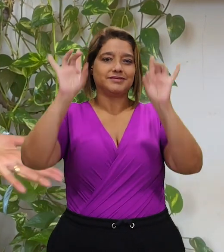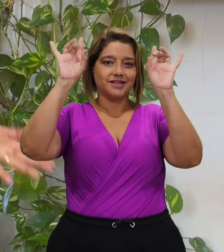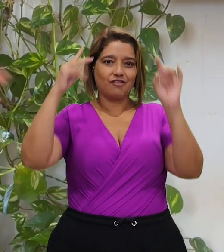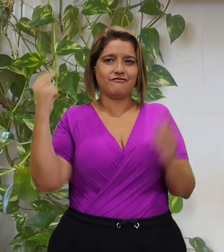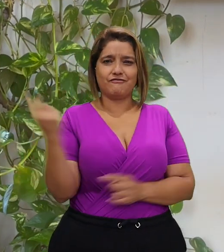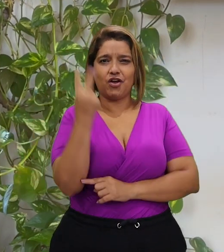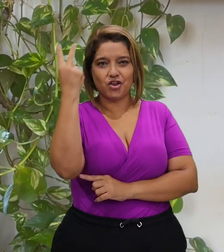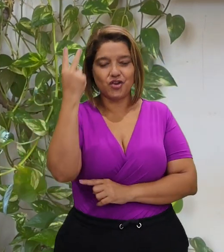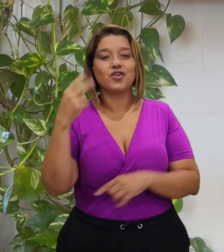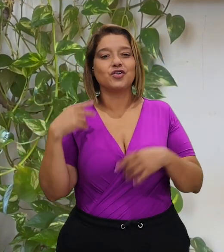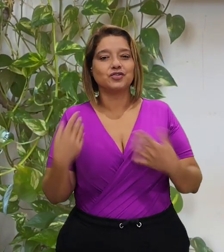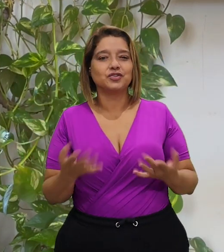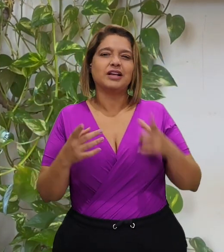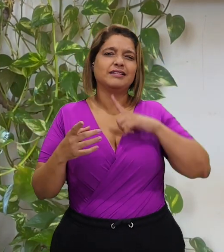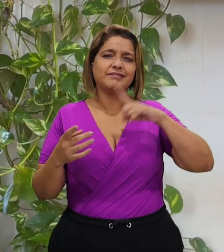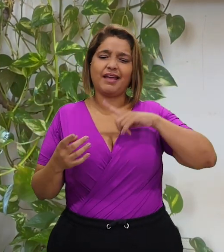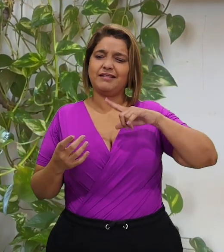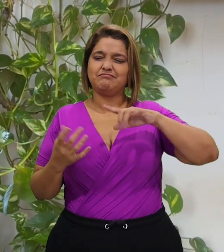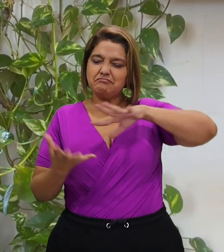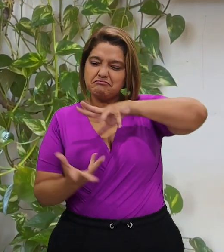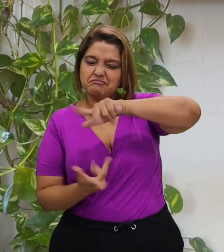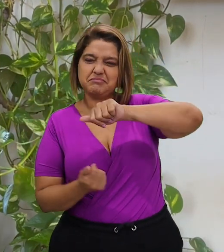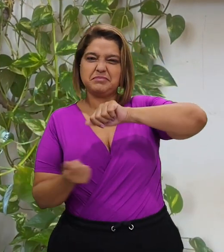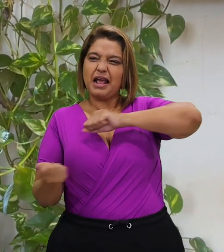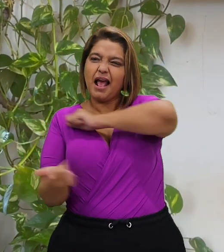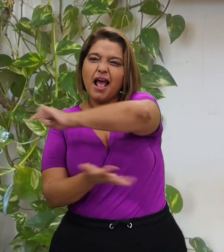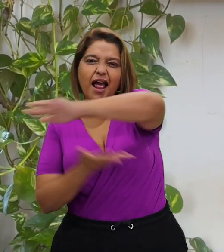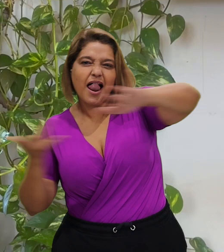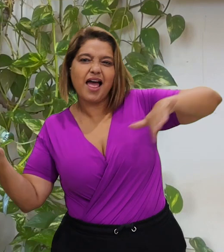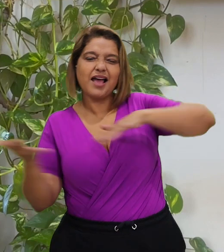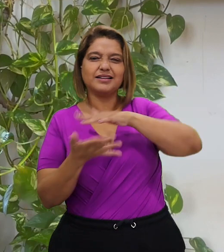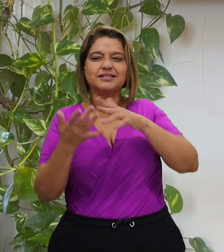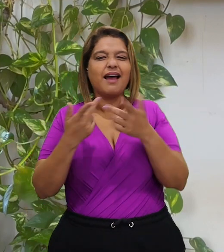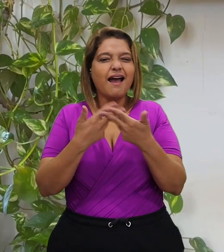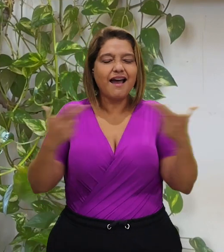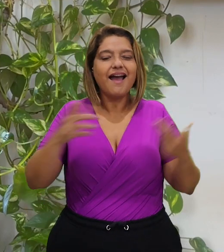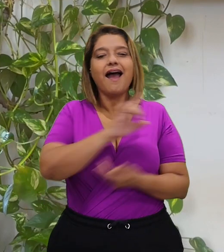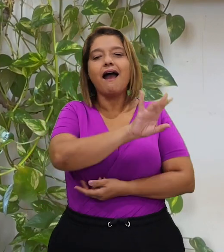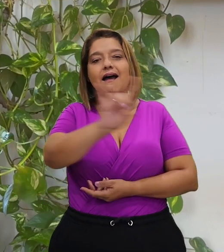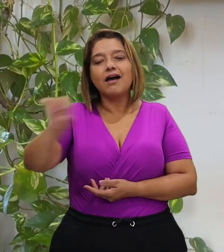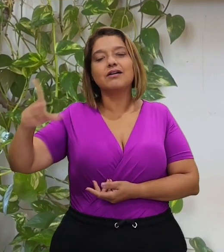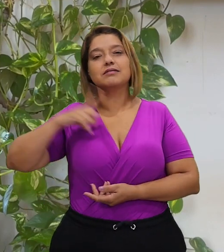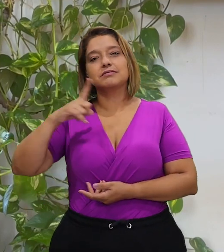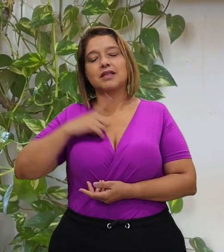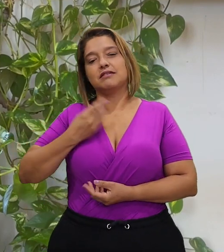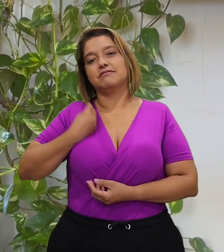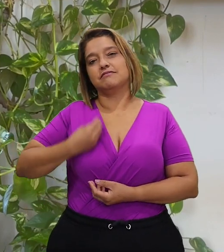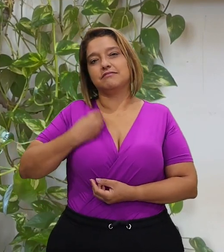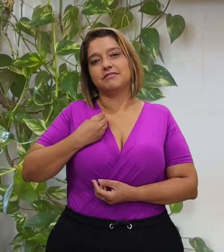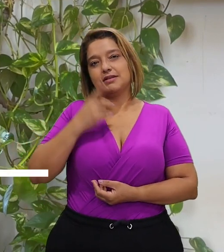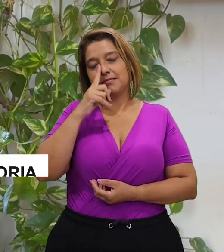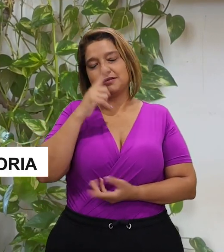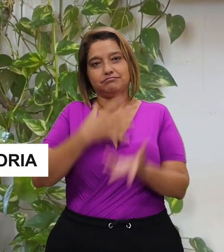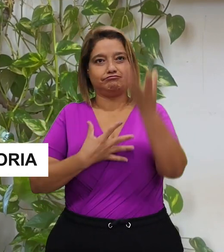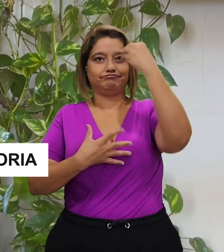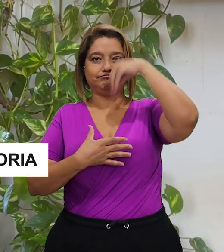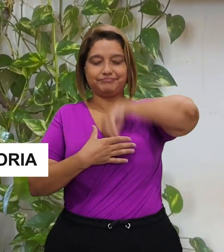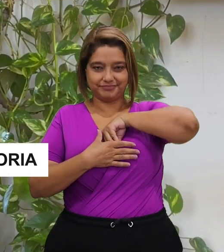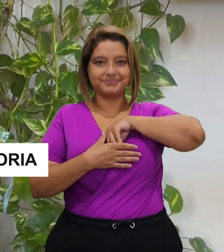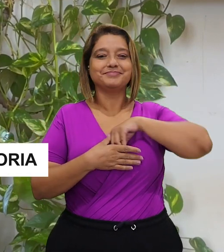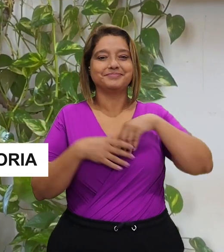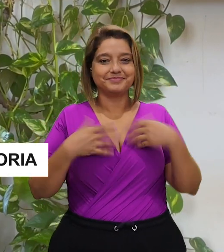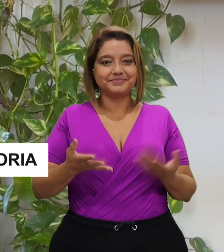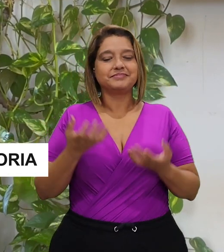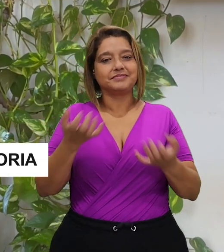hoje. E eu quero fazer um convite para você, se fizer sentido e me acompanhar, me segue no Instagram, Cacilda Vitória. No YouTube eu também tenho